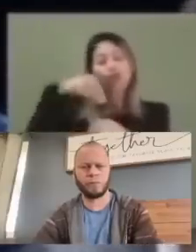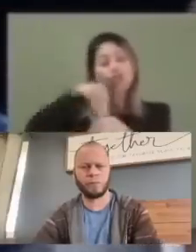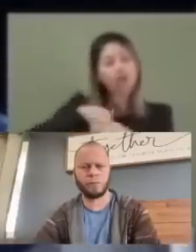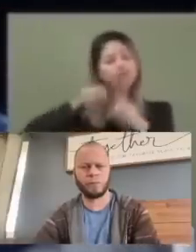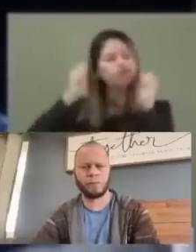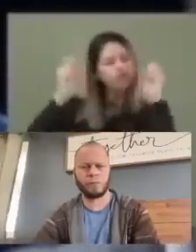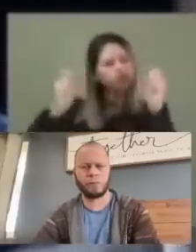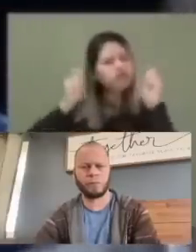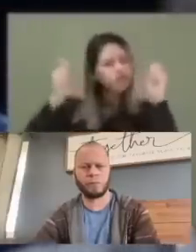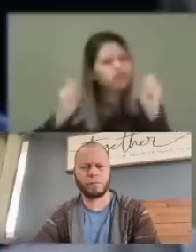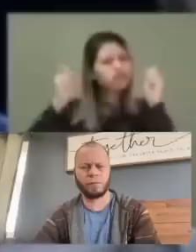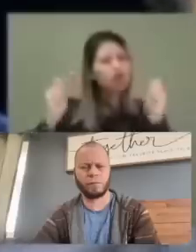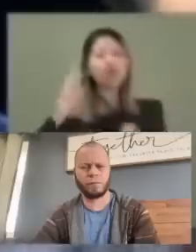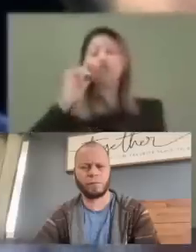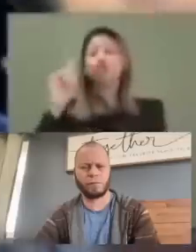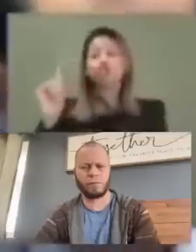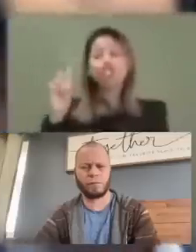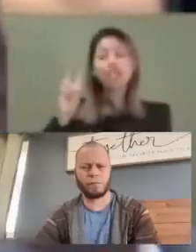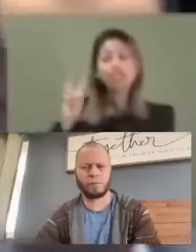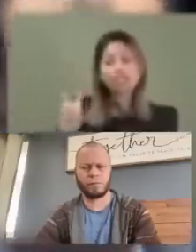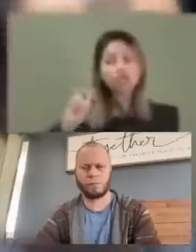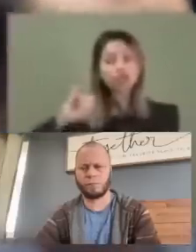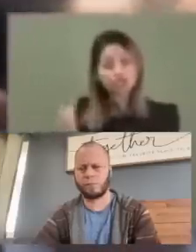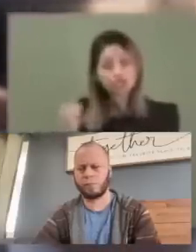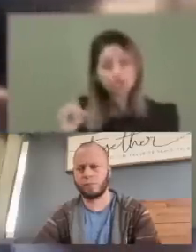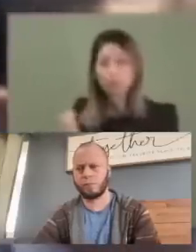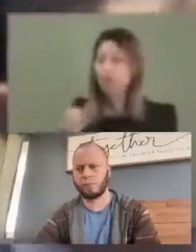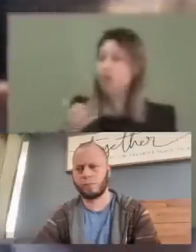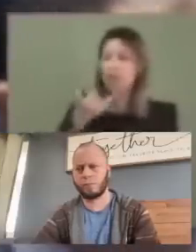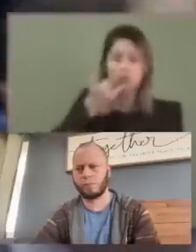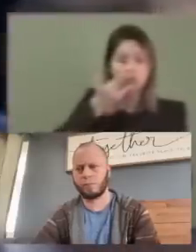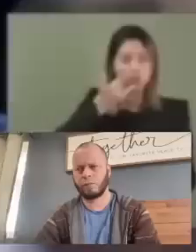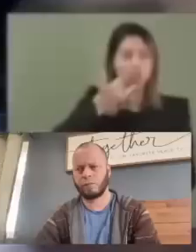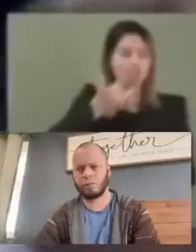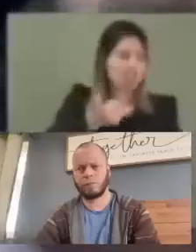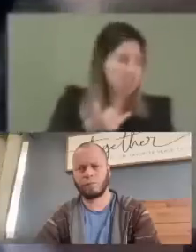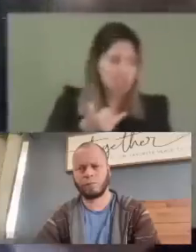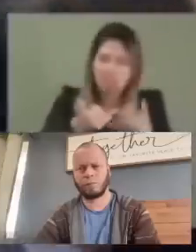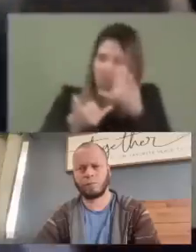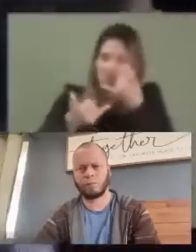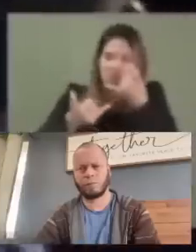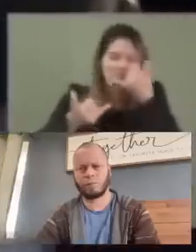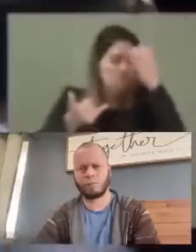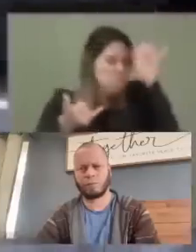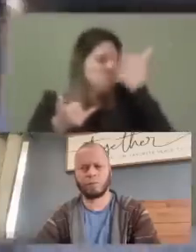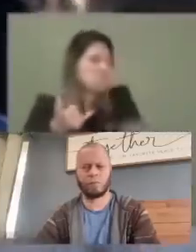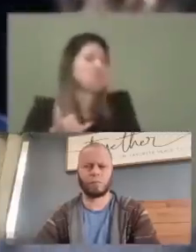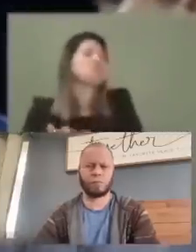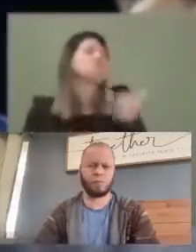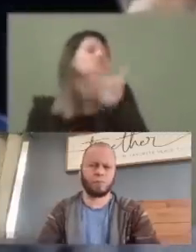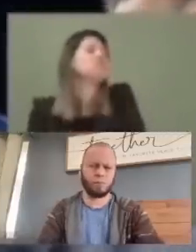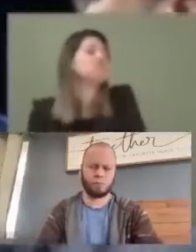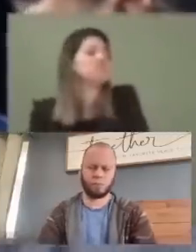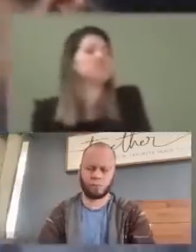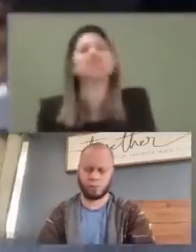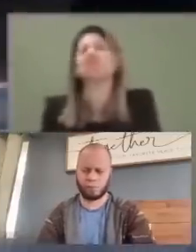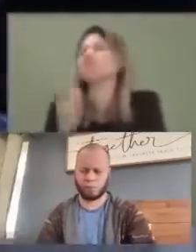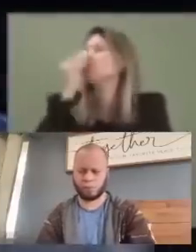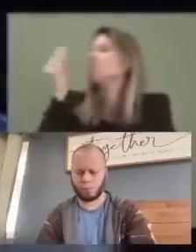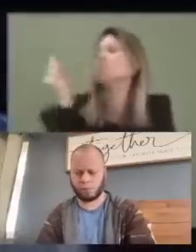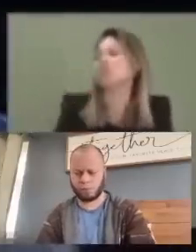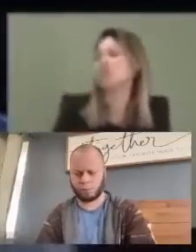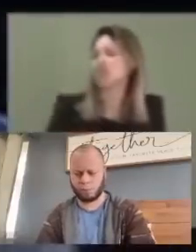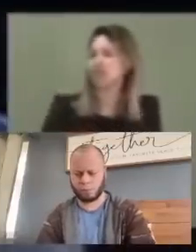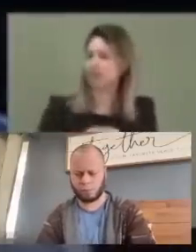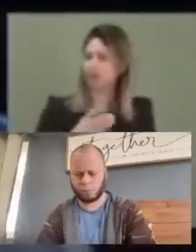eu tentei ligar para o ministro para comunicar isso não me atendeu nem sabia que eu existia debochou nas redes sobre a minha